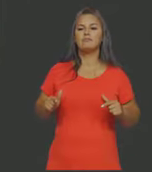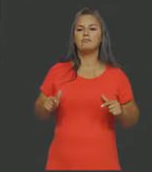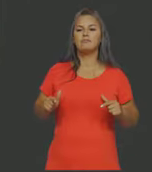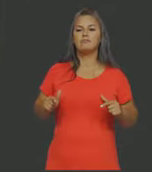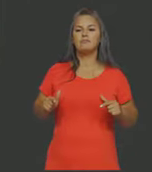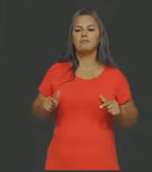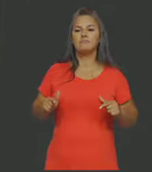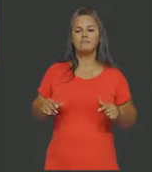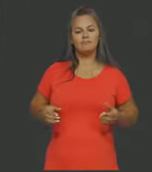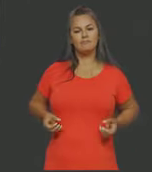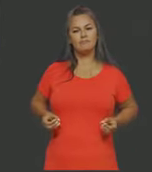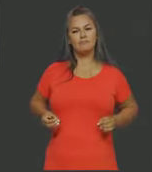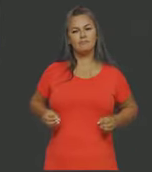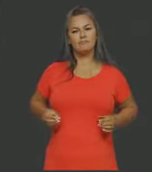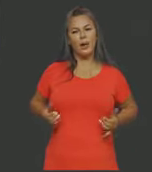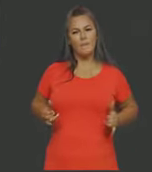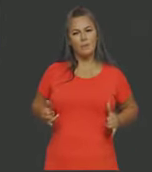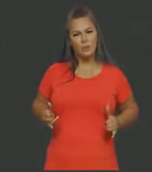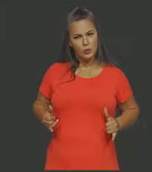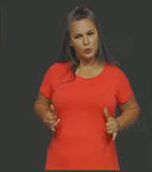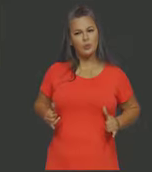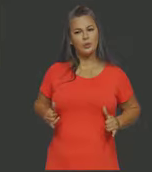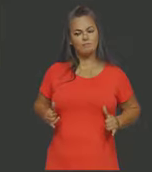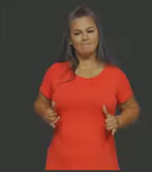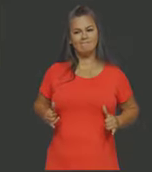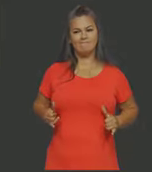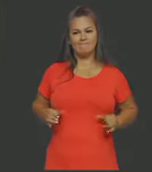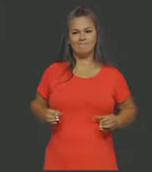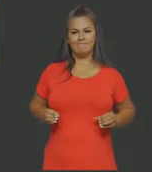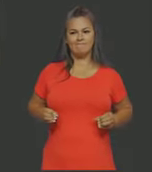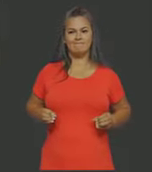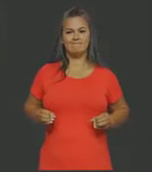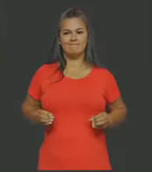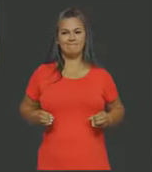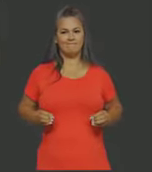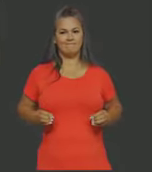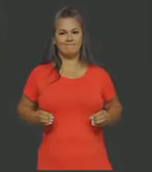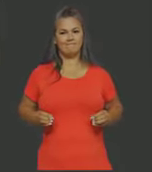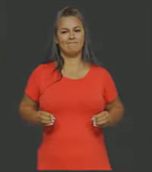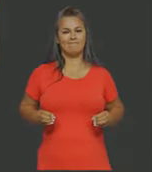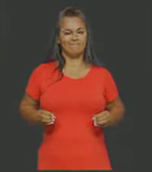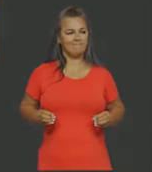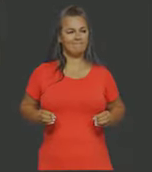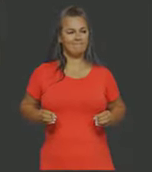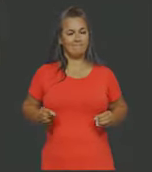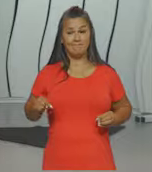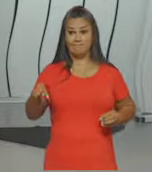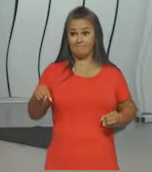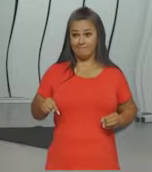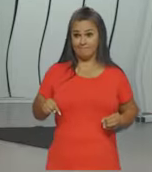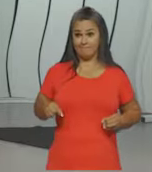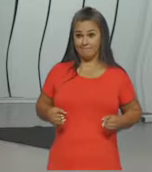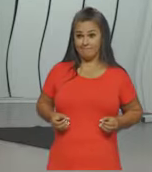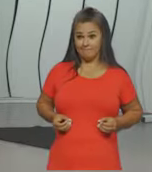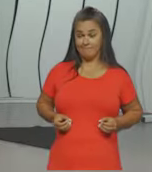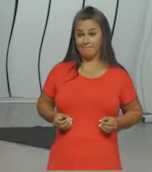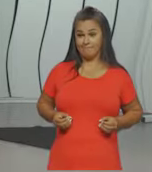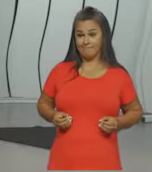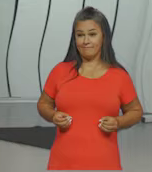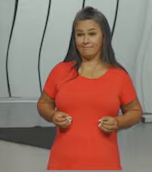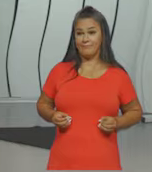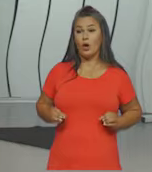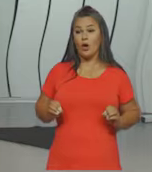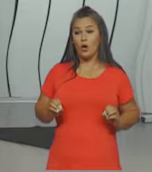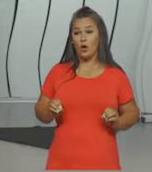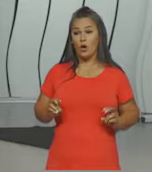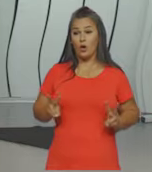tá? Graças a esse hormônio que vai agir, então, nesse folículo ovariano, tá?